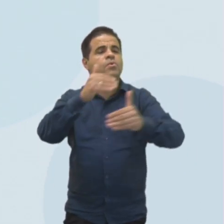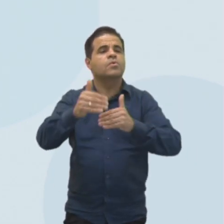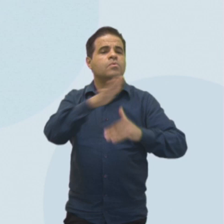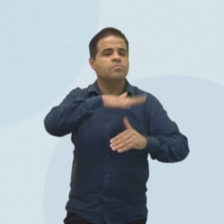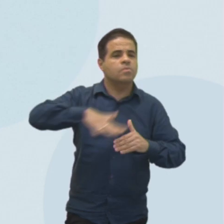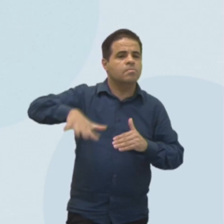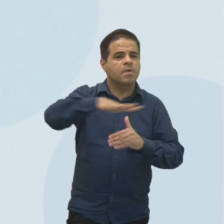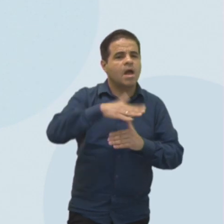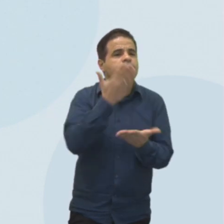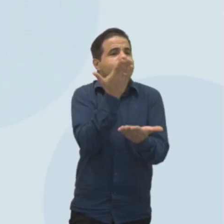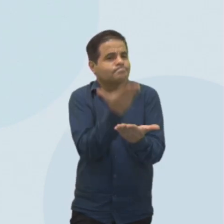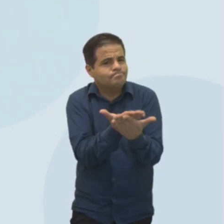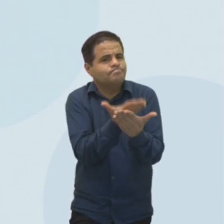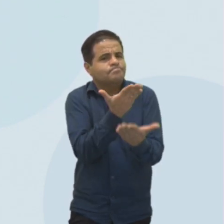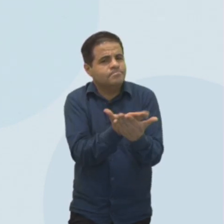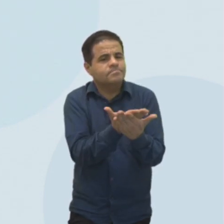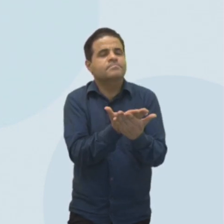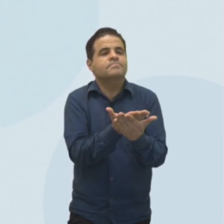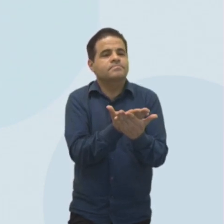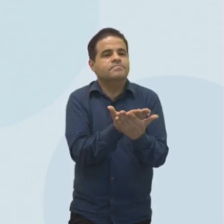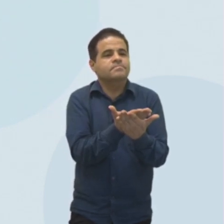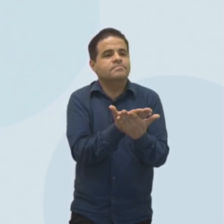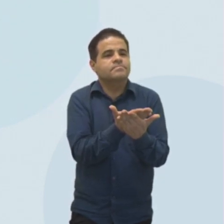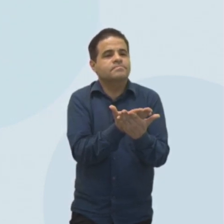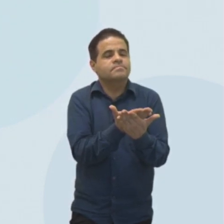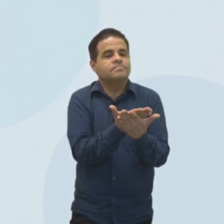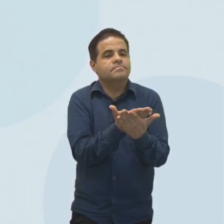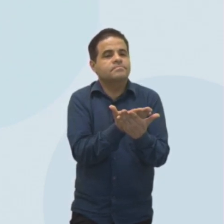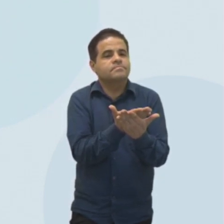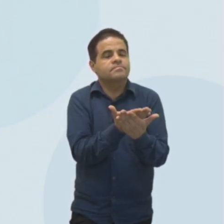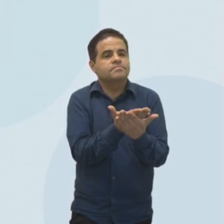dos estudantes. Próximo slide.